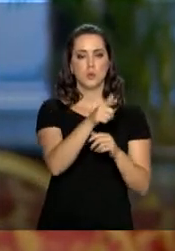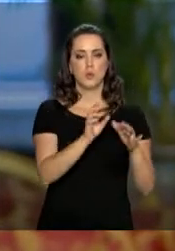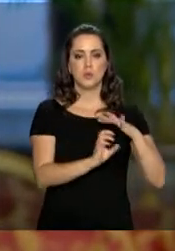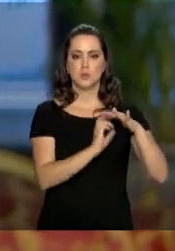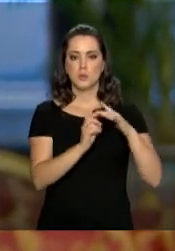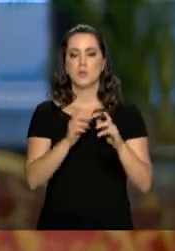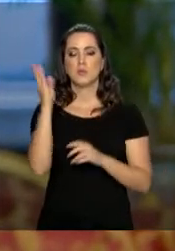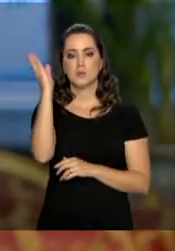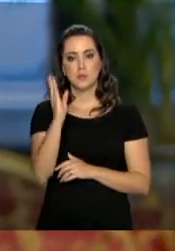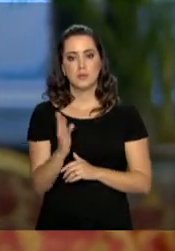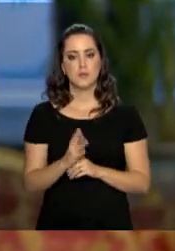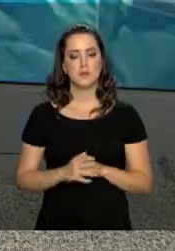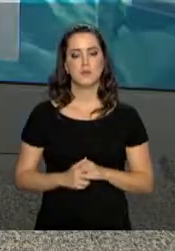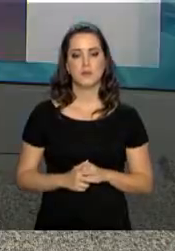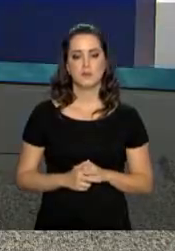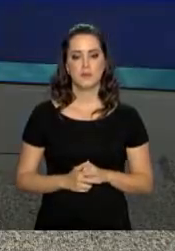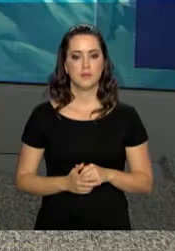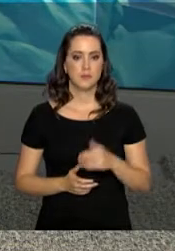empreendimentos brasileiros.